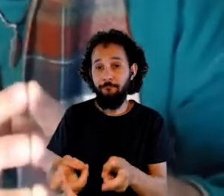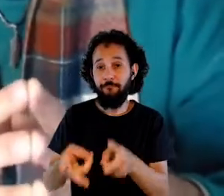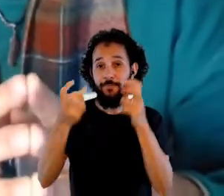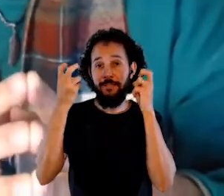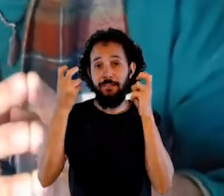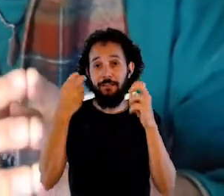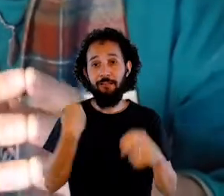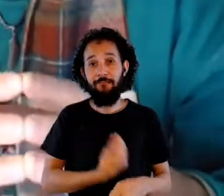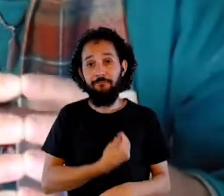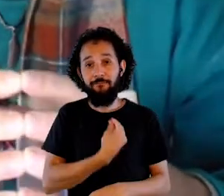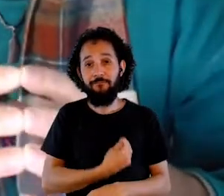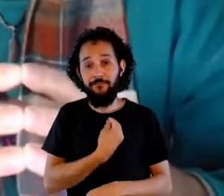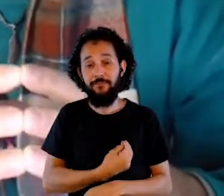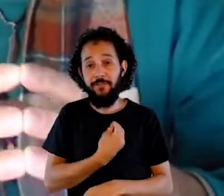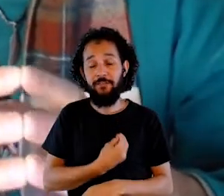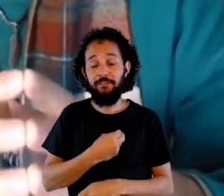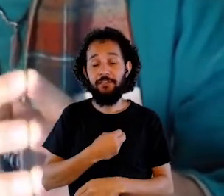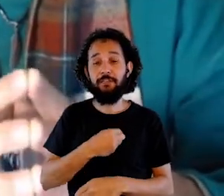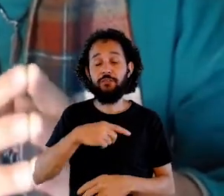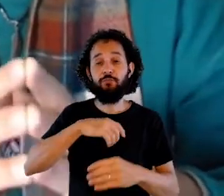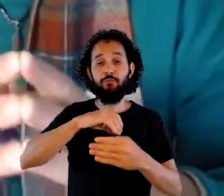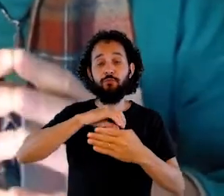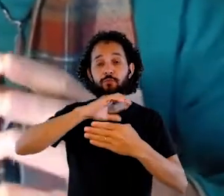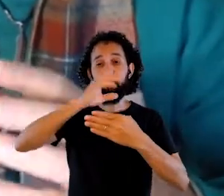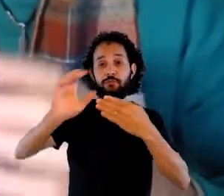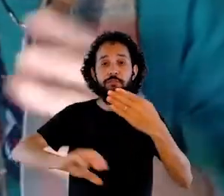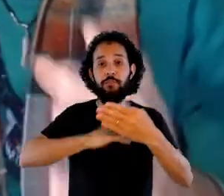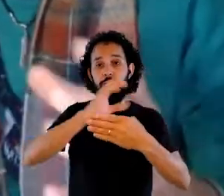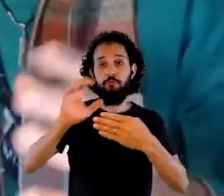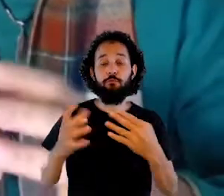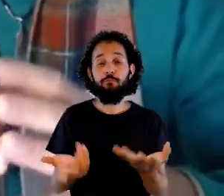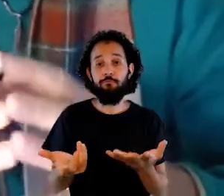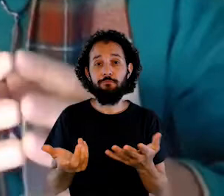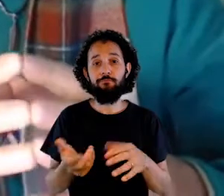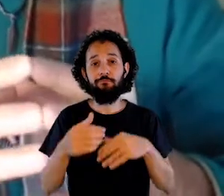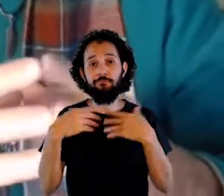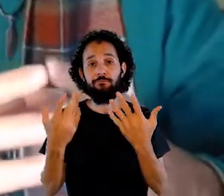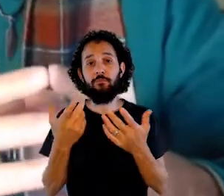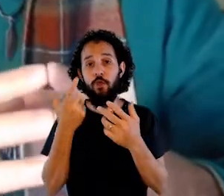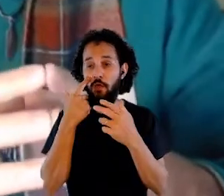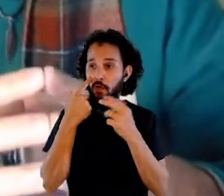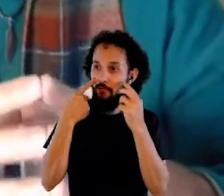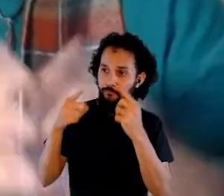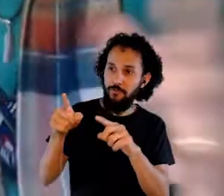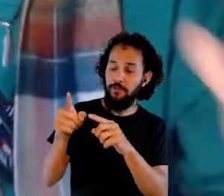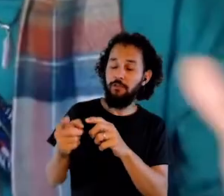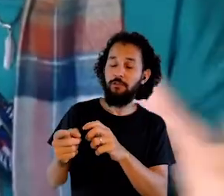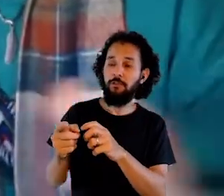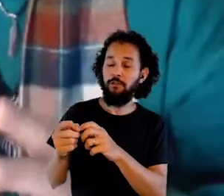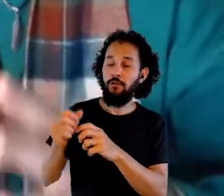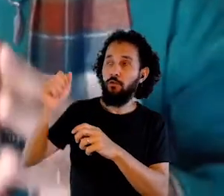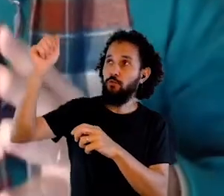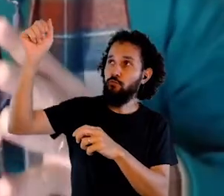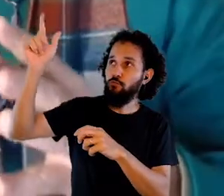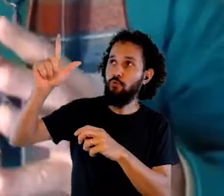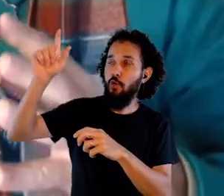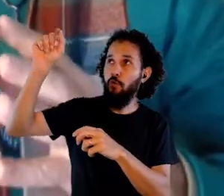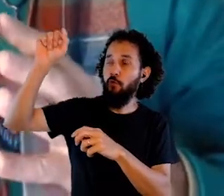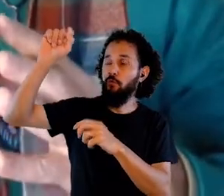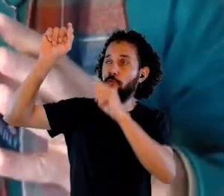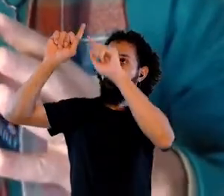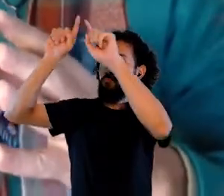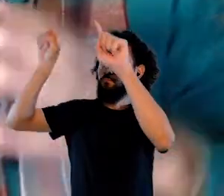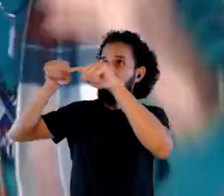circular, ou seja, tudo voltava. Ele olhava para o Sol, via um círculo, ele olhava para a Lua, via um círculo, não é?